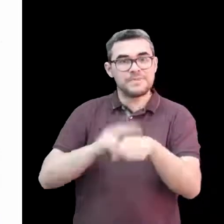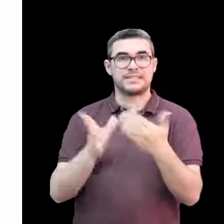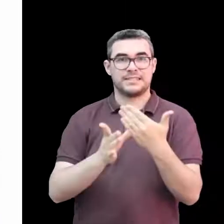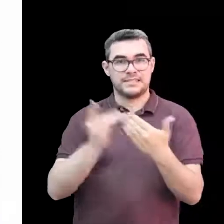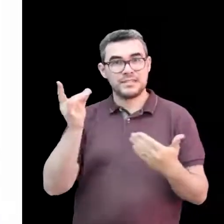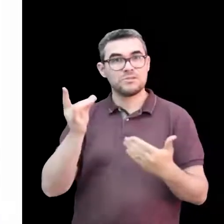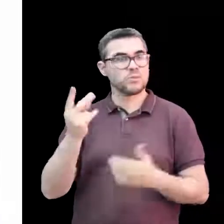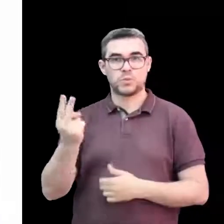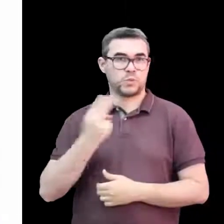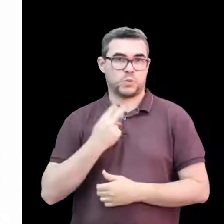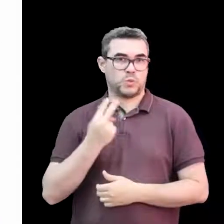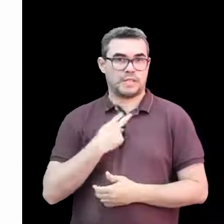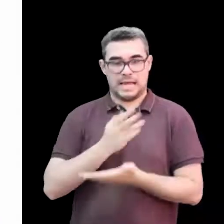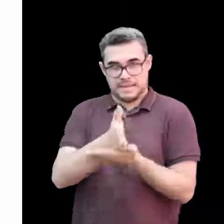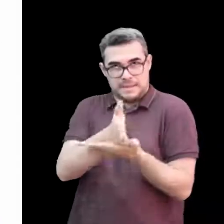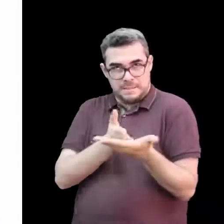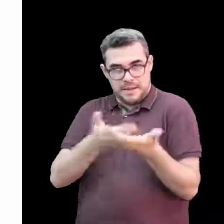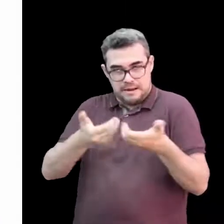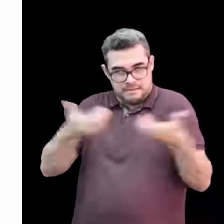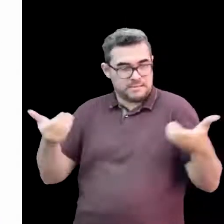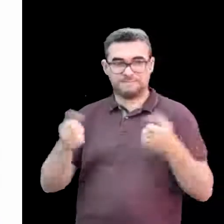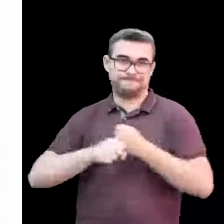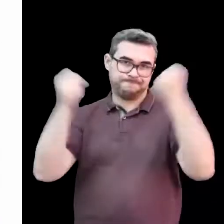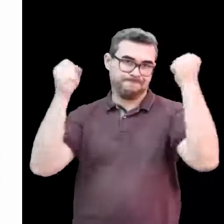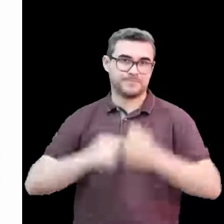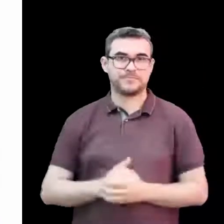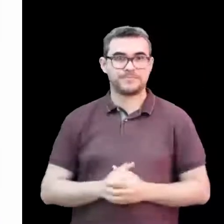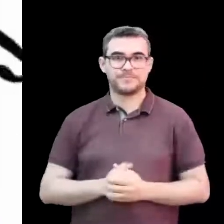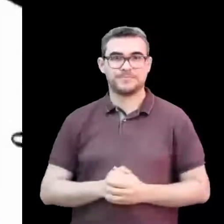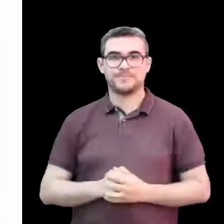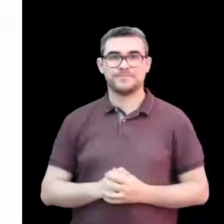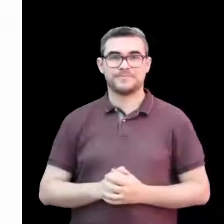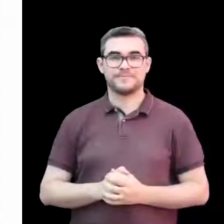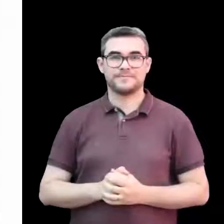o conceito. Um não vive sem o outro.